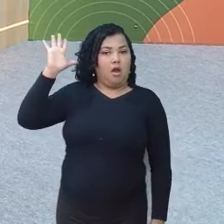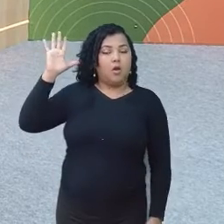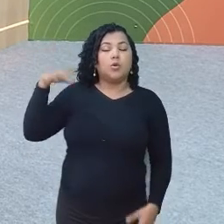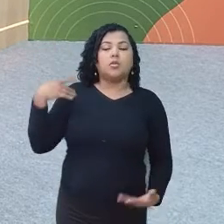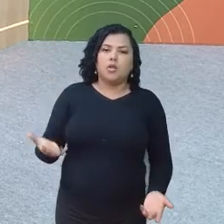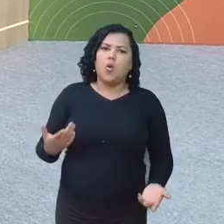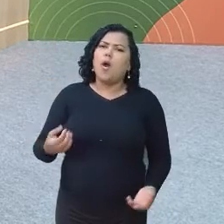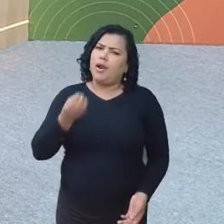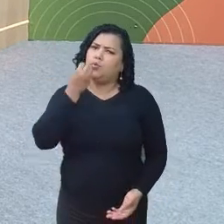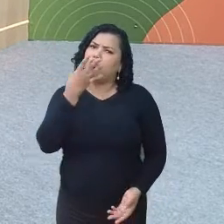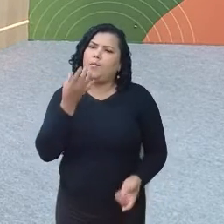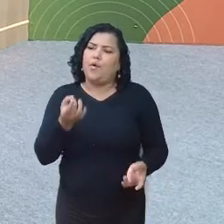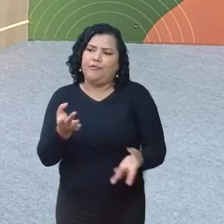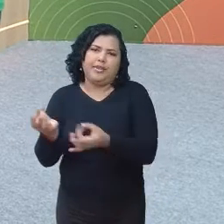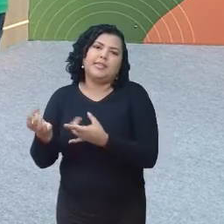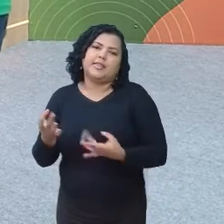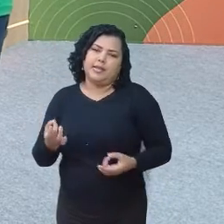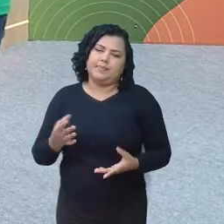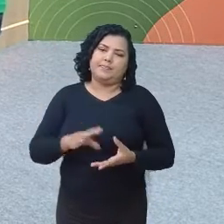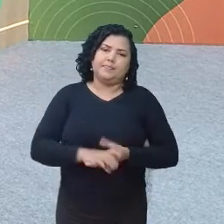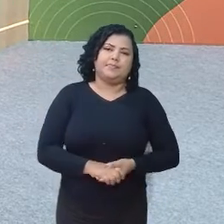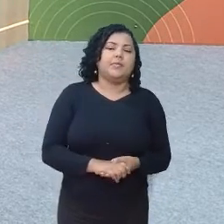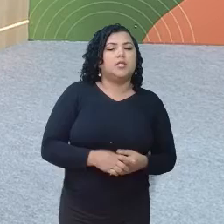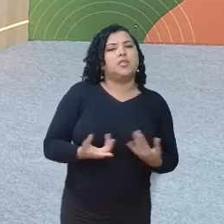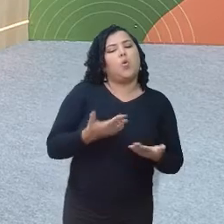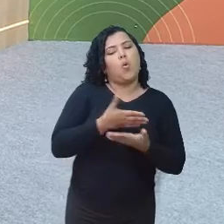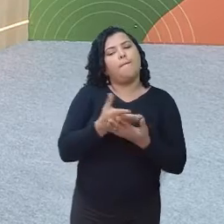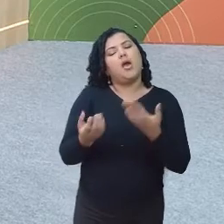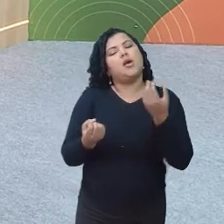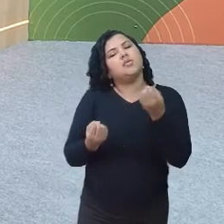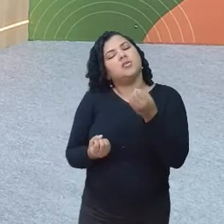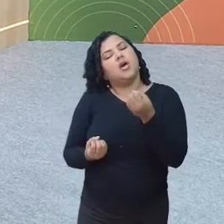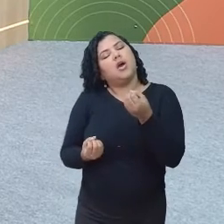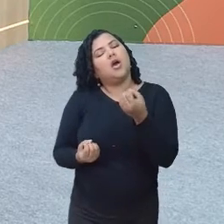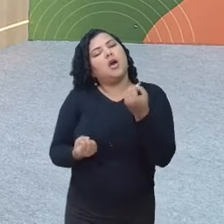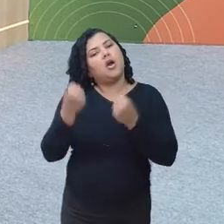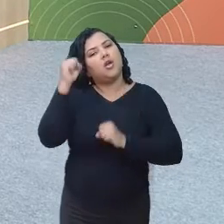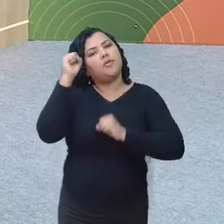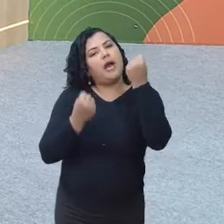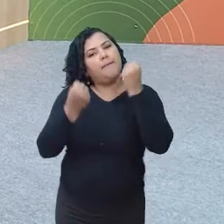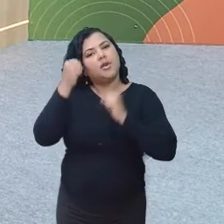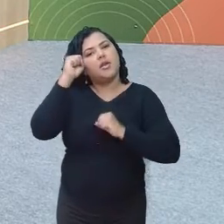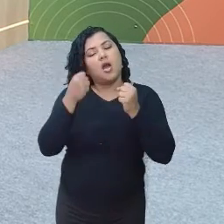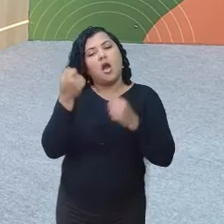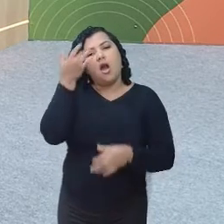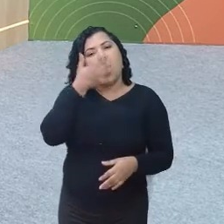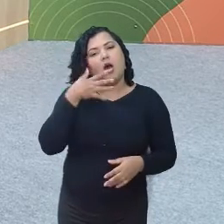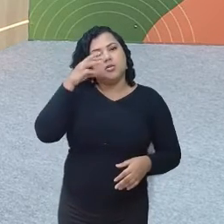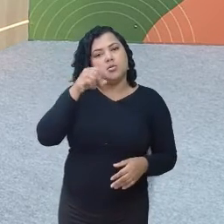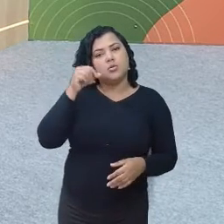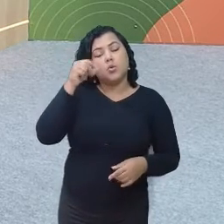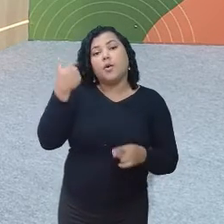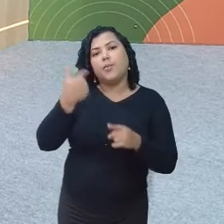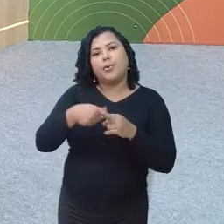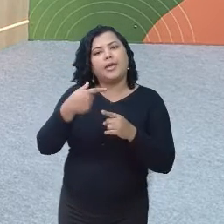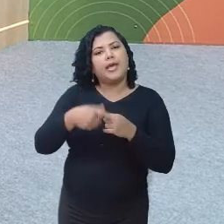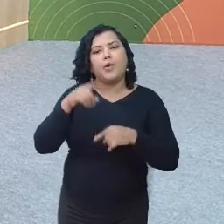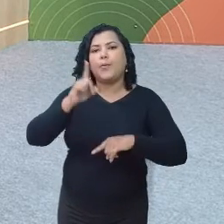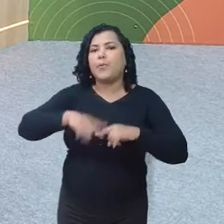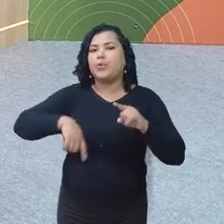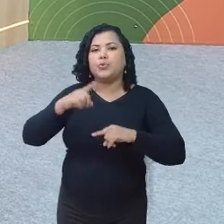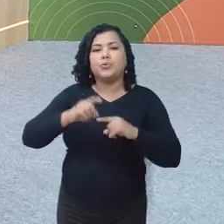rentável. Então se estabelece, né, uma indústria de produção do açúcar, porque o açúcar ele era um produto